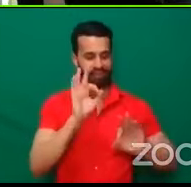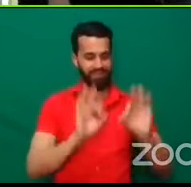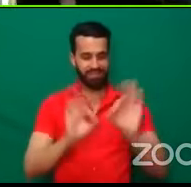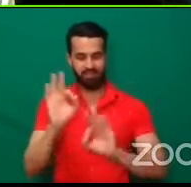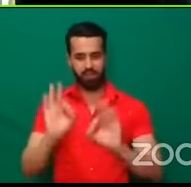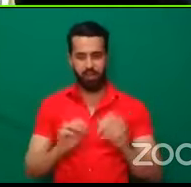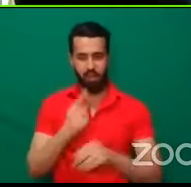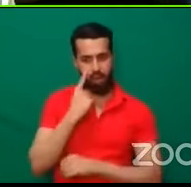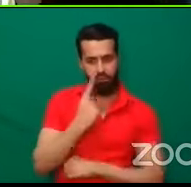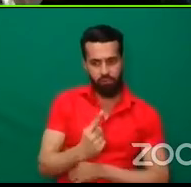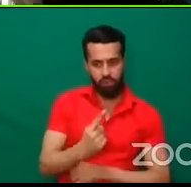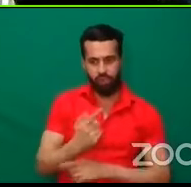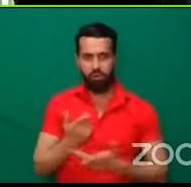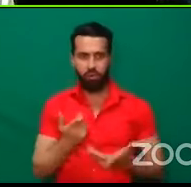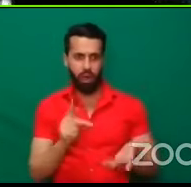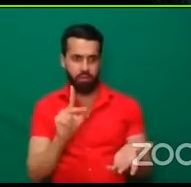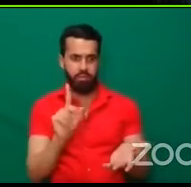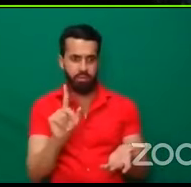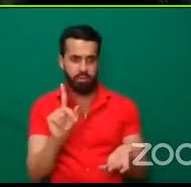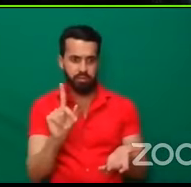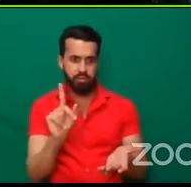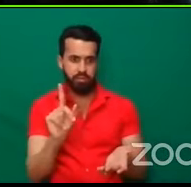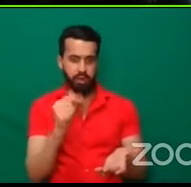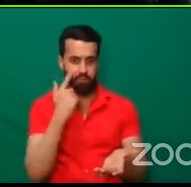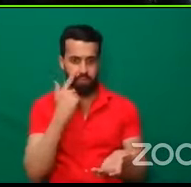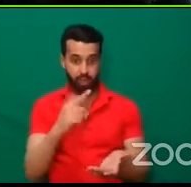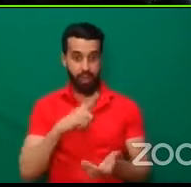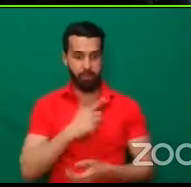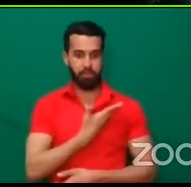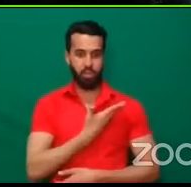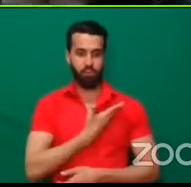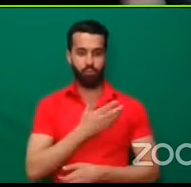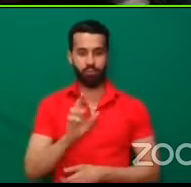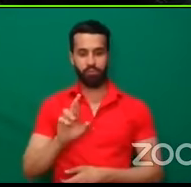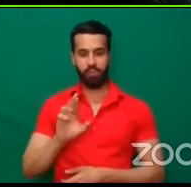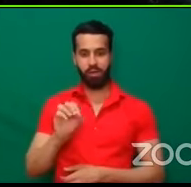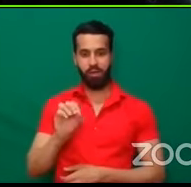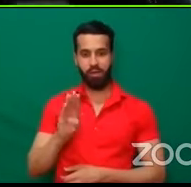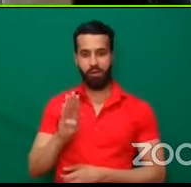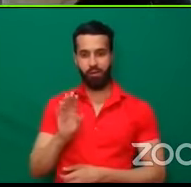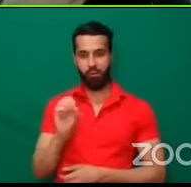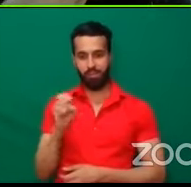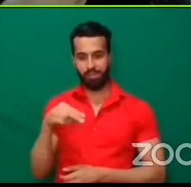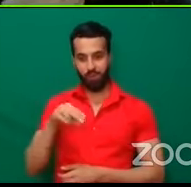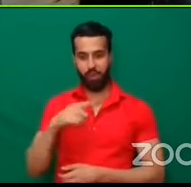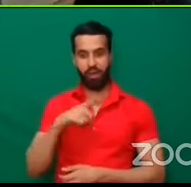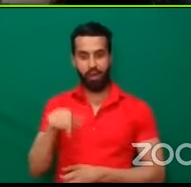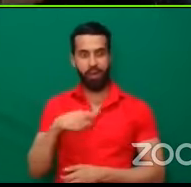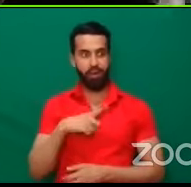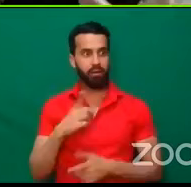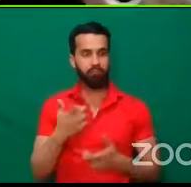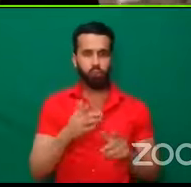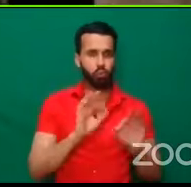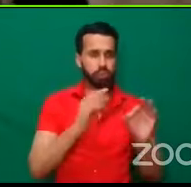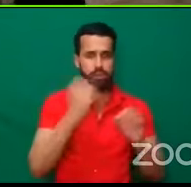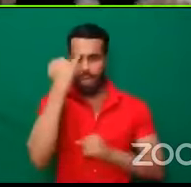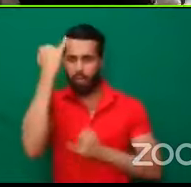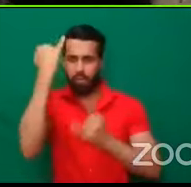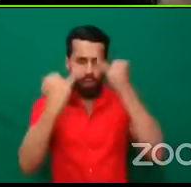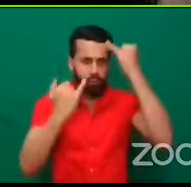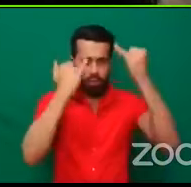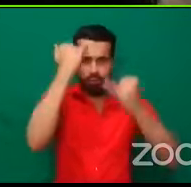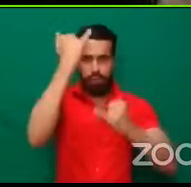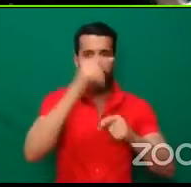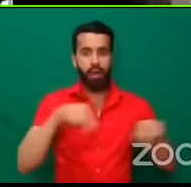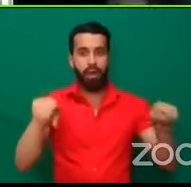no After dava para. Tem um amigo, Robson Jesus, ele manja muito, assim, né, o Jesus. Então ele conseguiu fazer